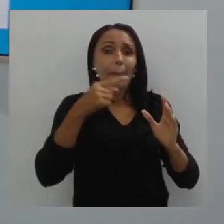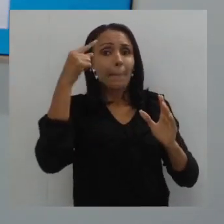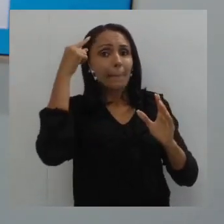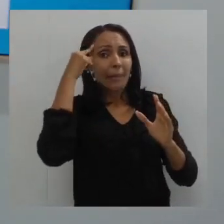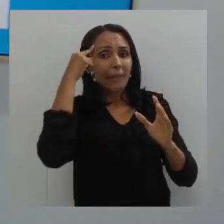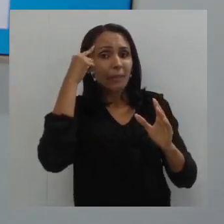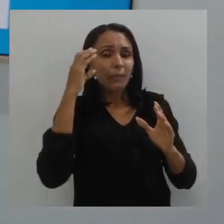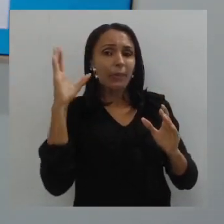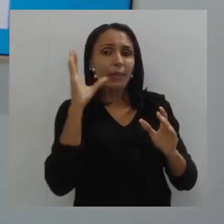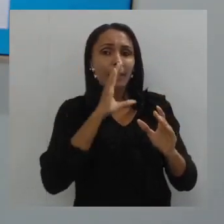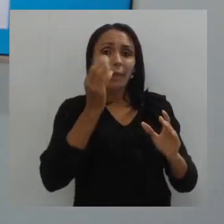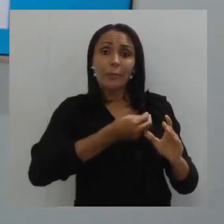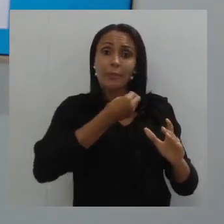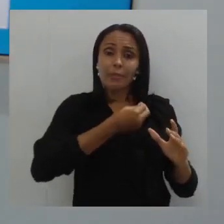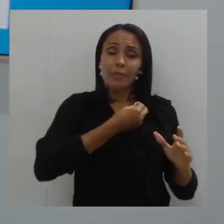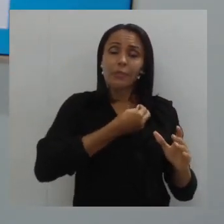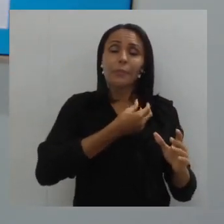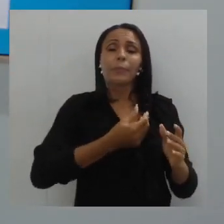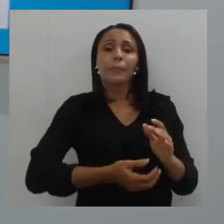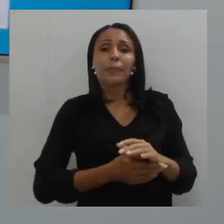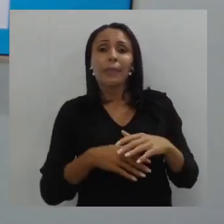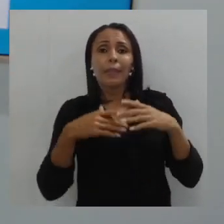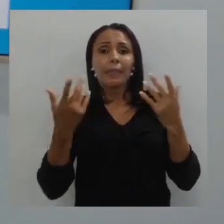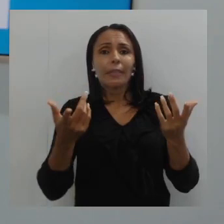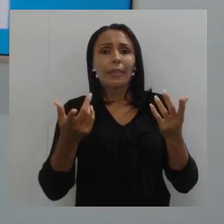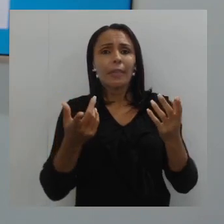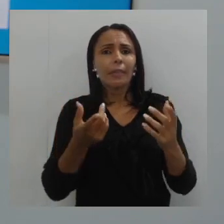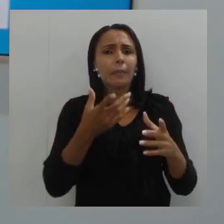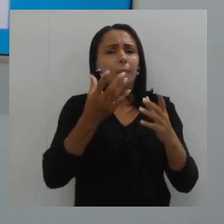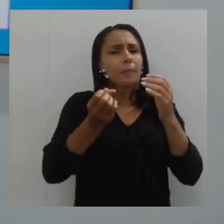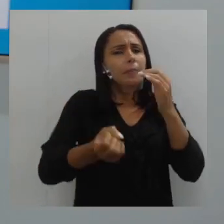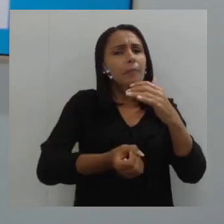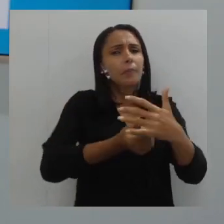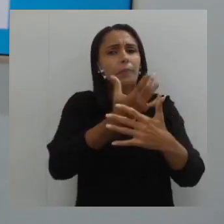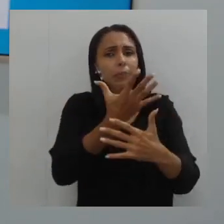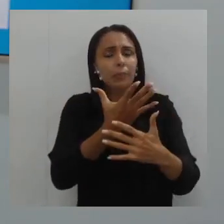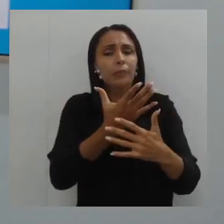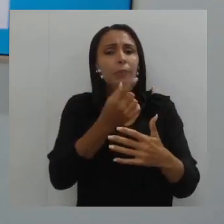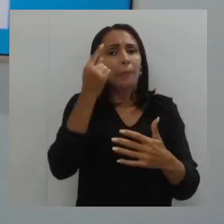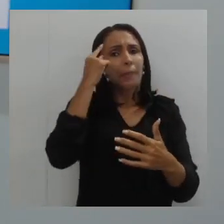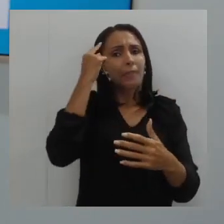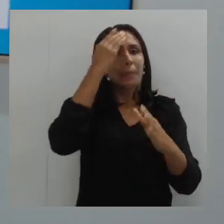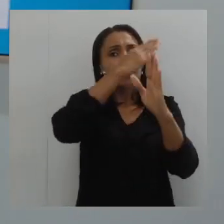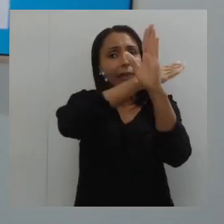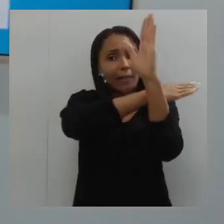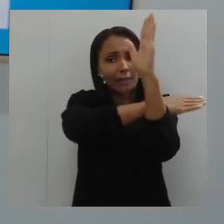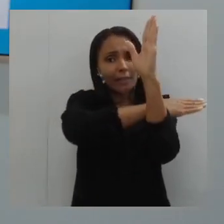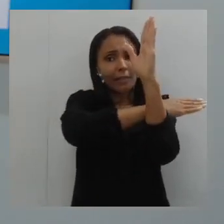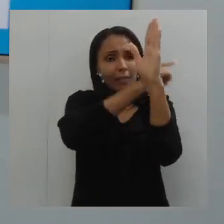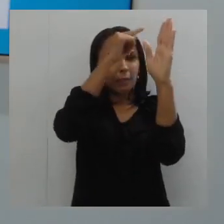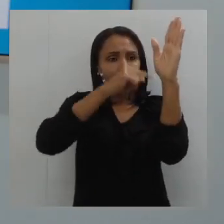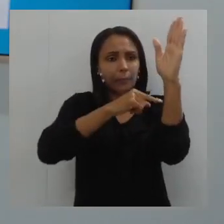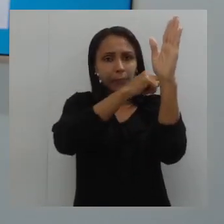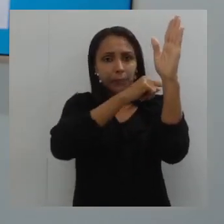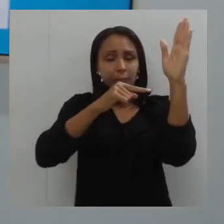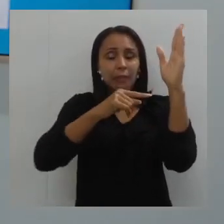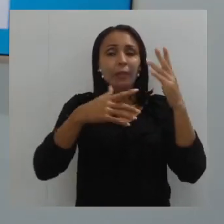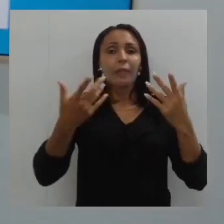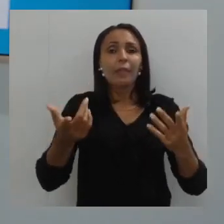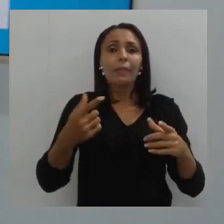logo existo, né? E foi ele que criou o pensamento cartesiano. Então se atribui a ele